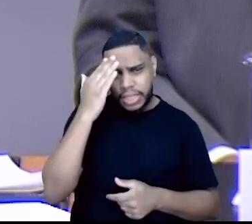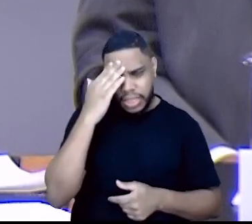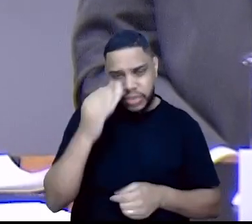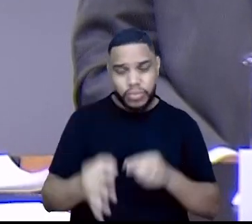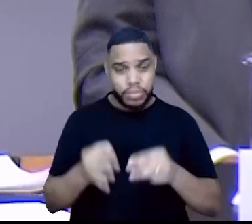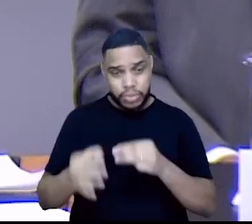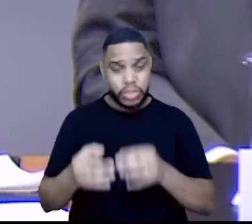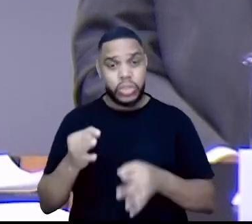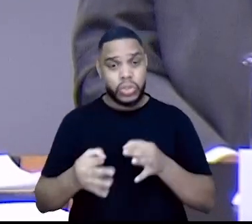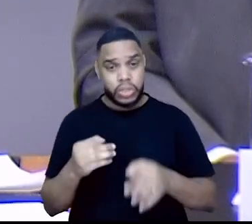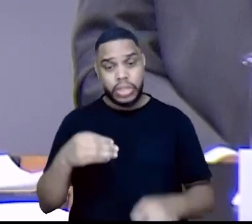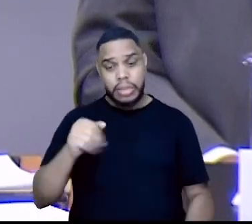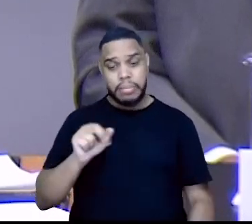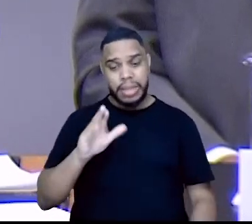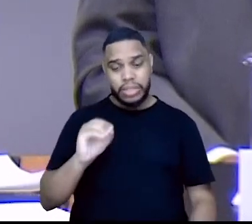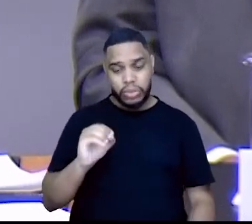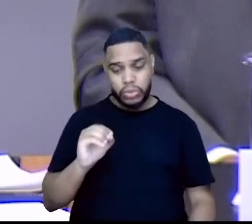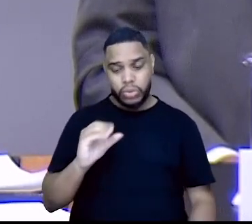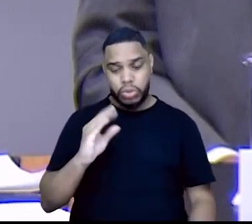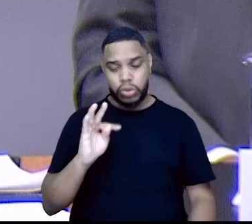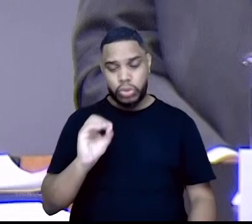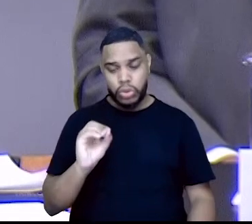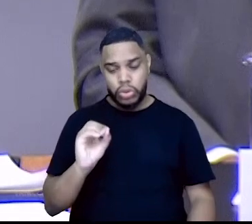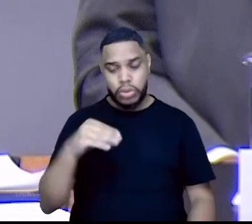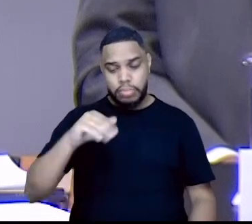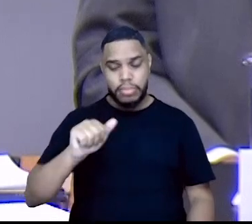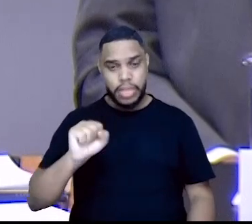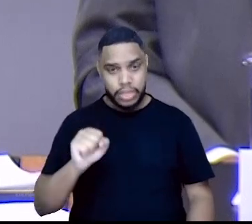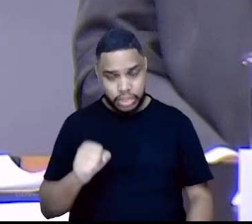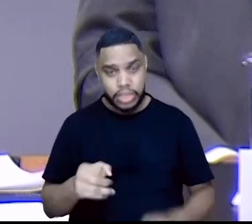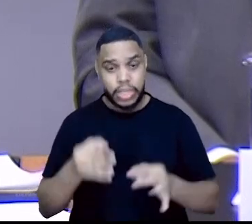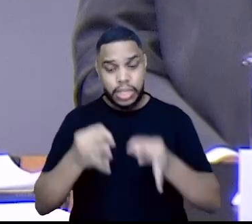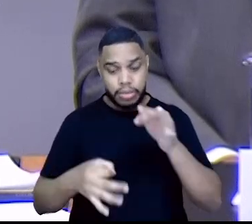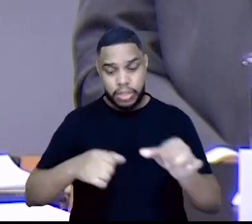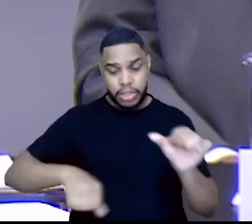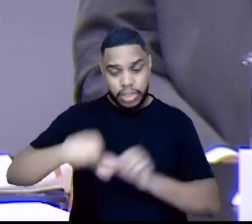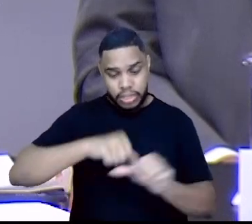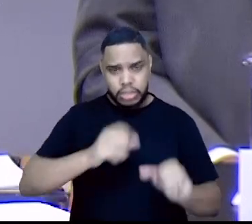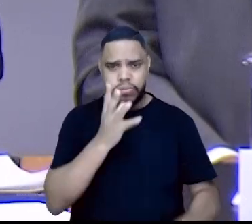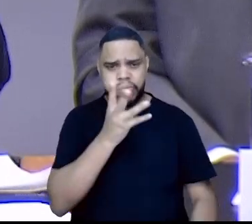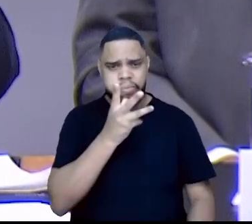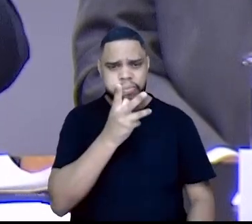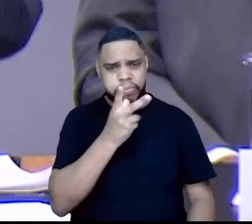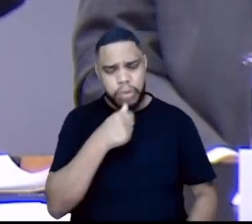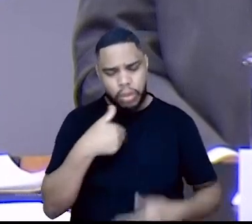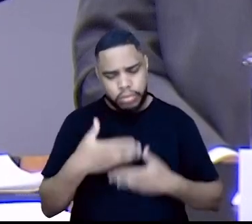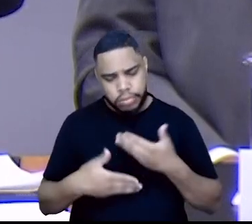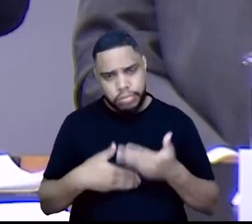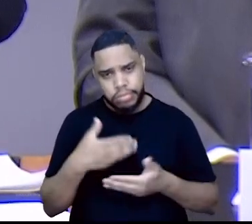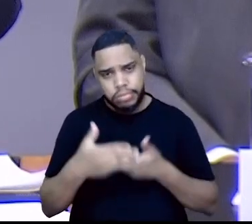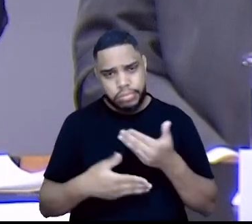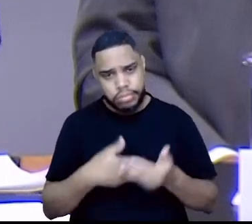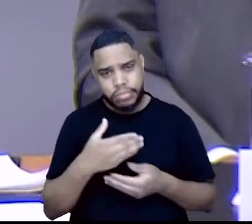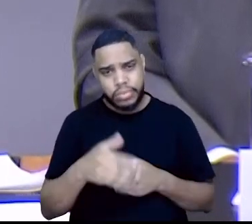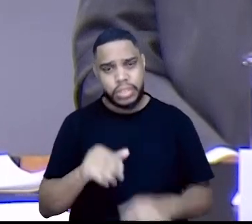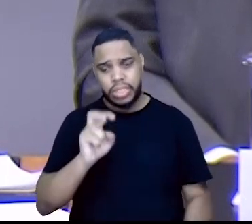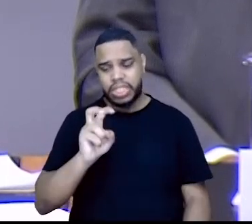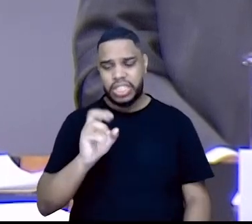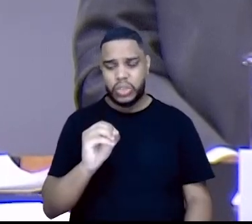era o ministro Márcio Tomás Bastos. Havia uma reforma do Judiciário que não acabava nunca, e que tinha